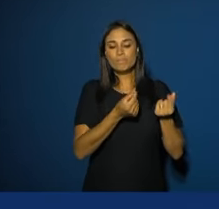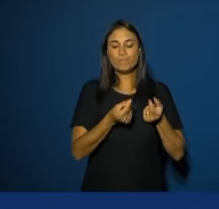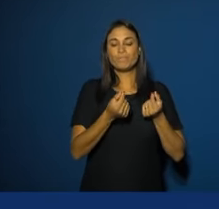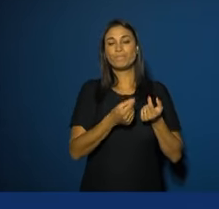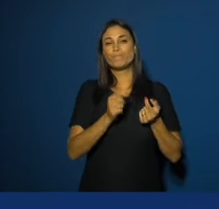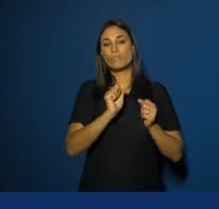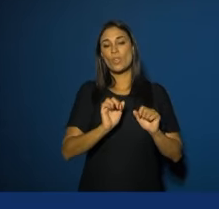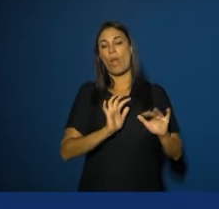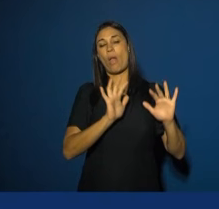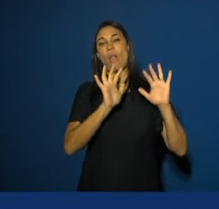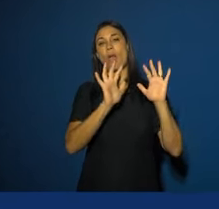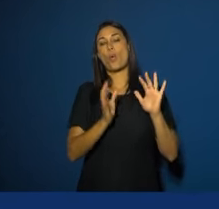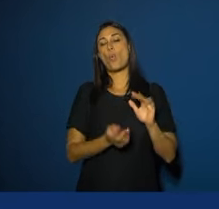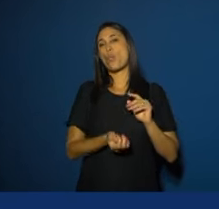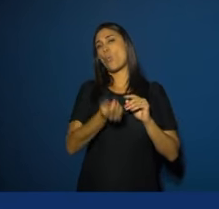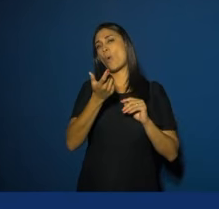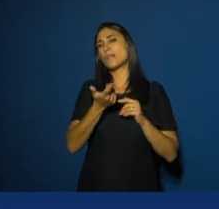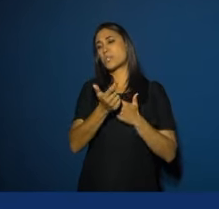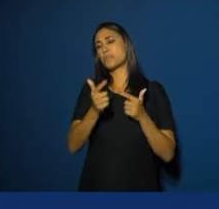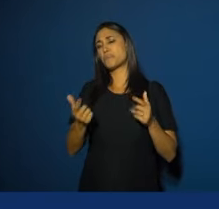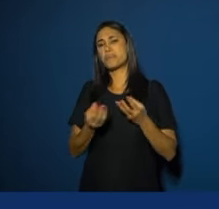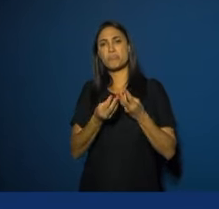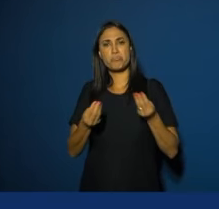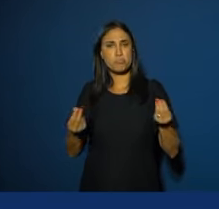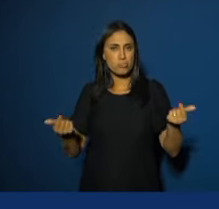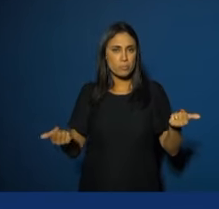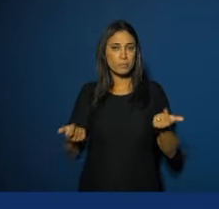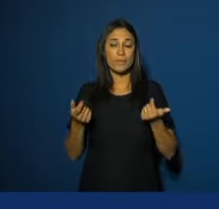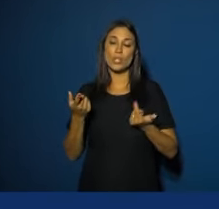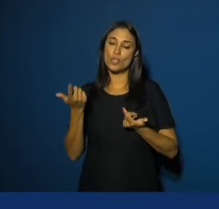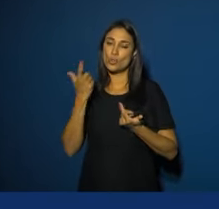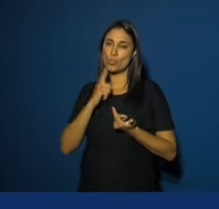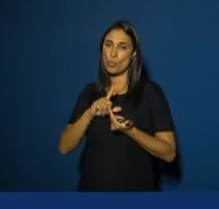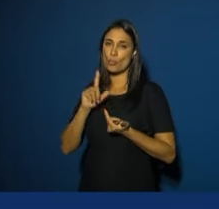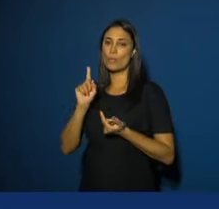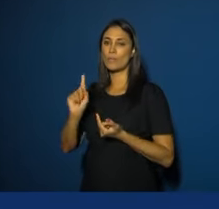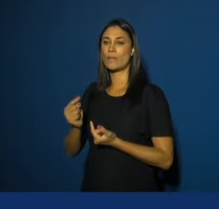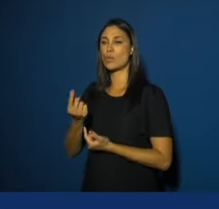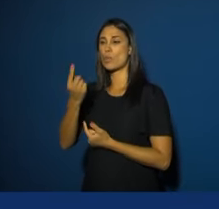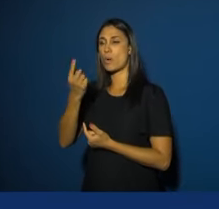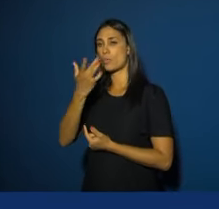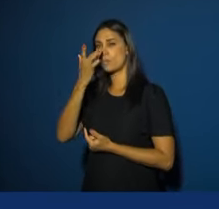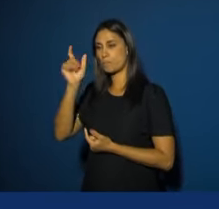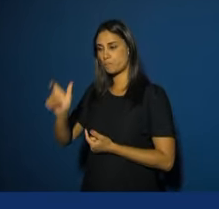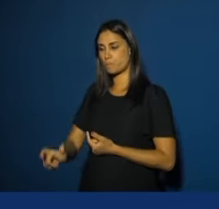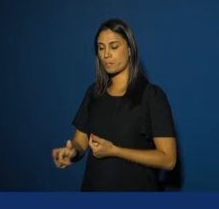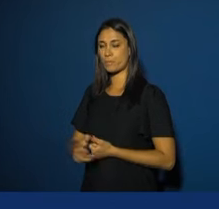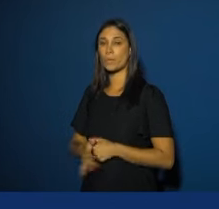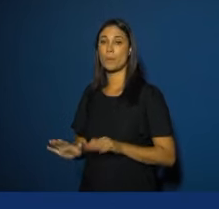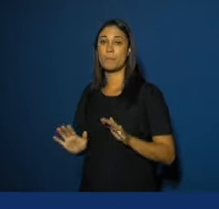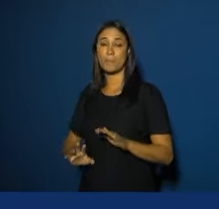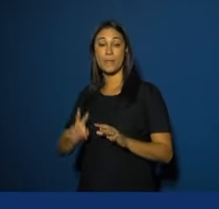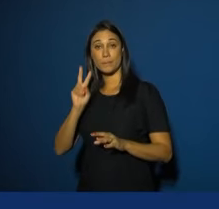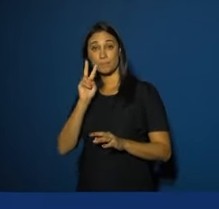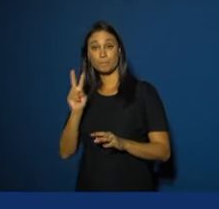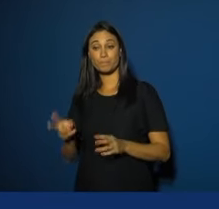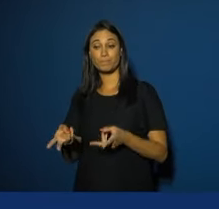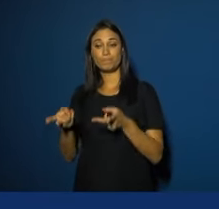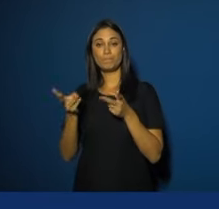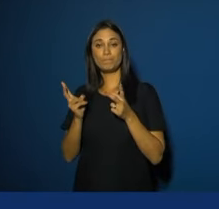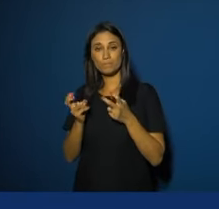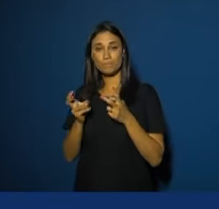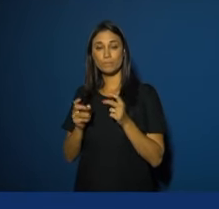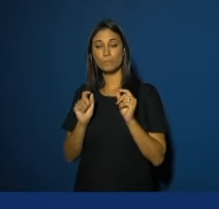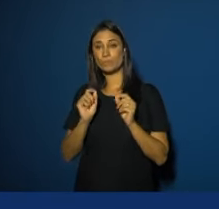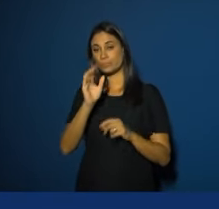de gás ela é quase inexistente no país e, mais uma vez, estava na mão de um único agente. Mas a forma como a gente enxerga o mercado,